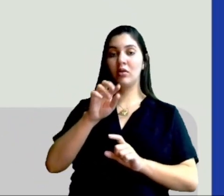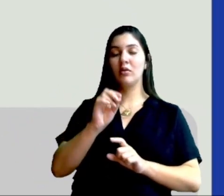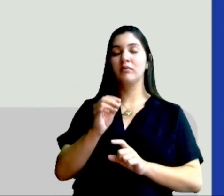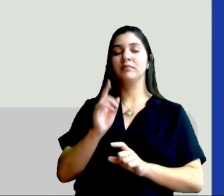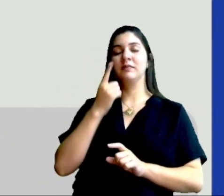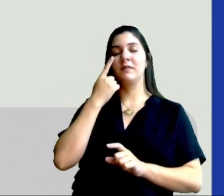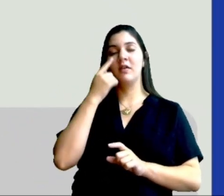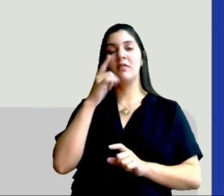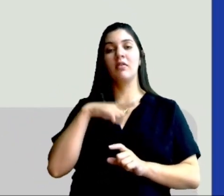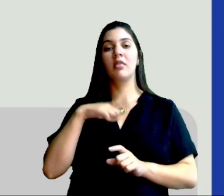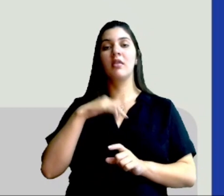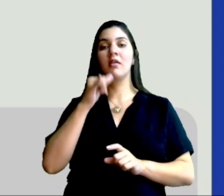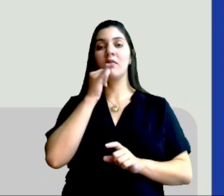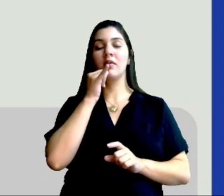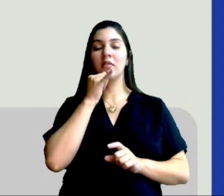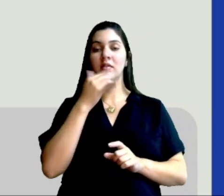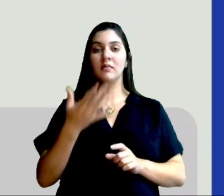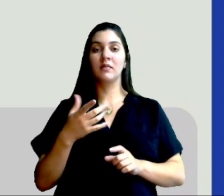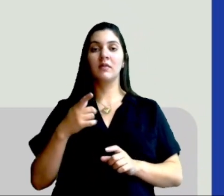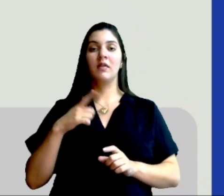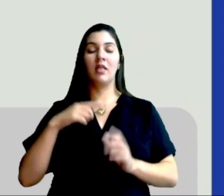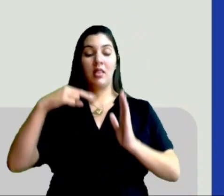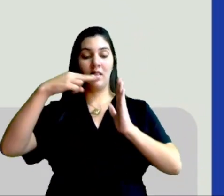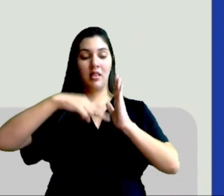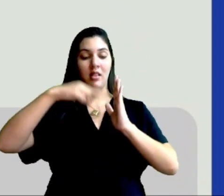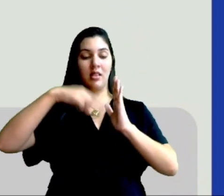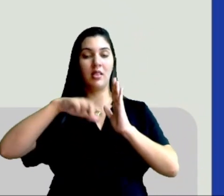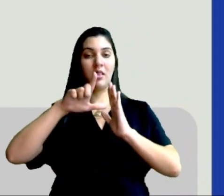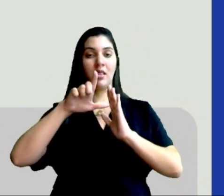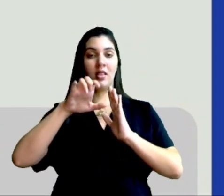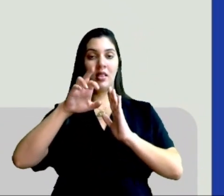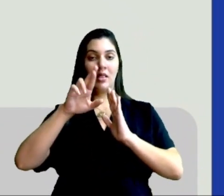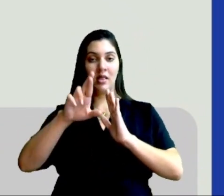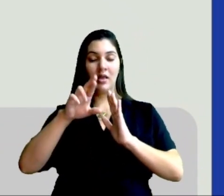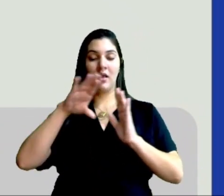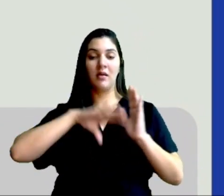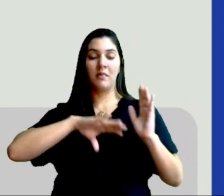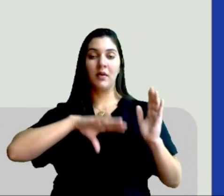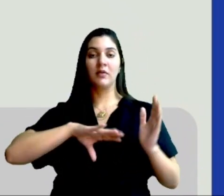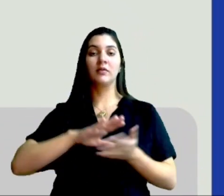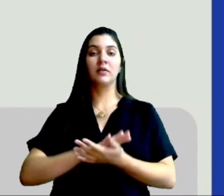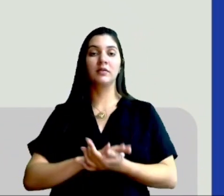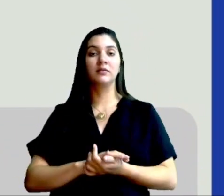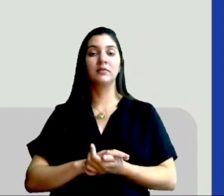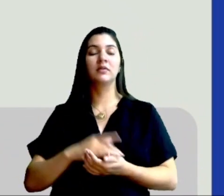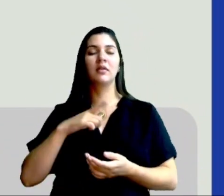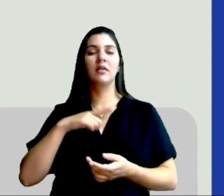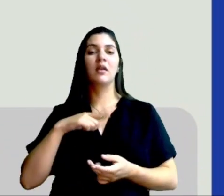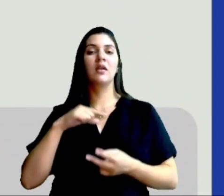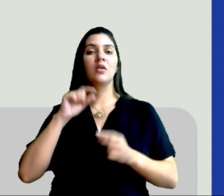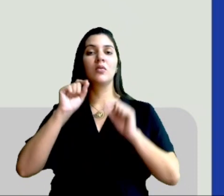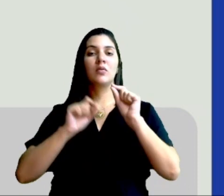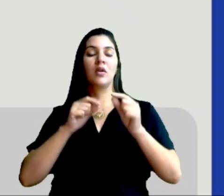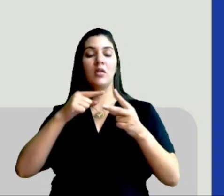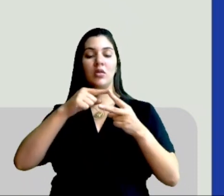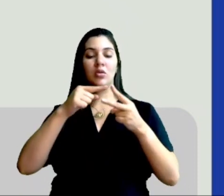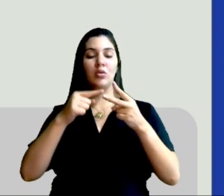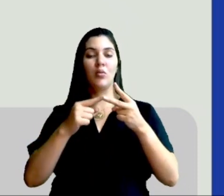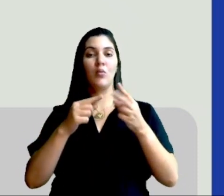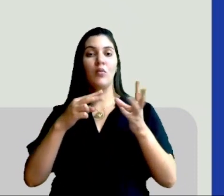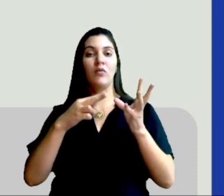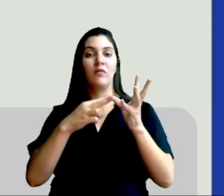aqui o exemplo, ó. Ler, que é o verbo ler em português. A gente tem duas